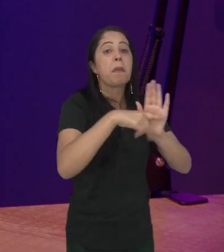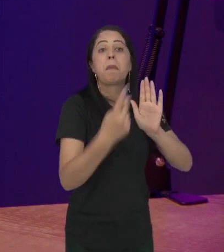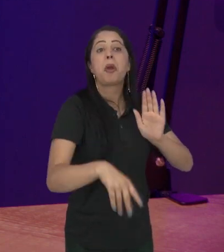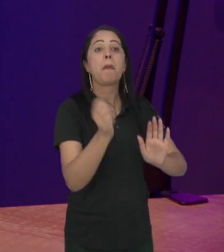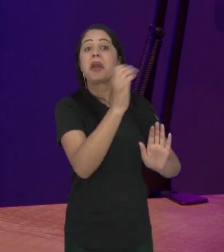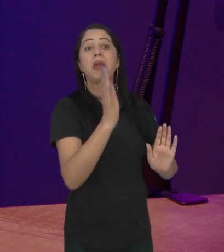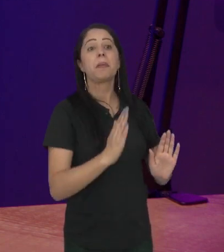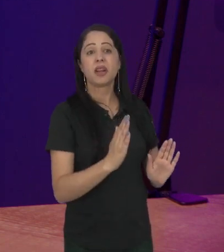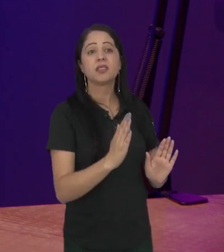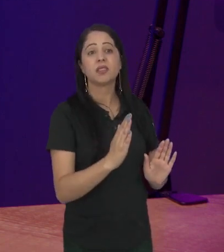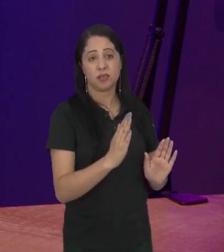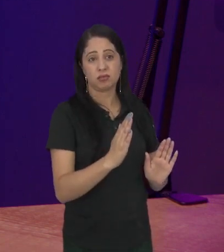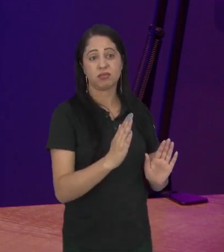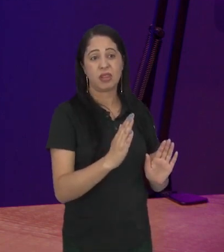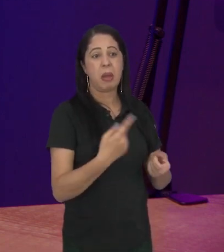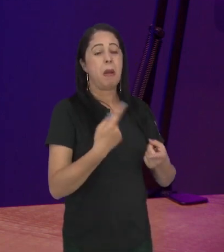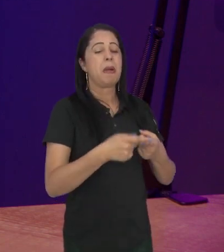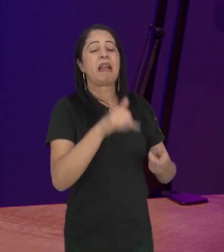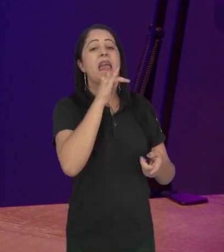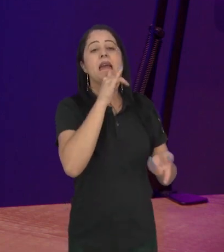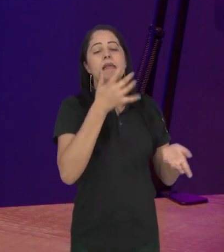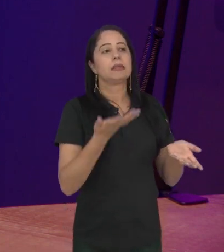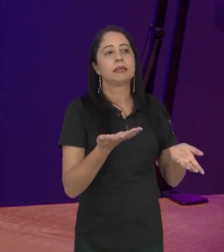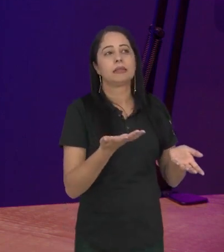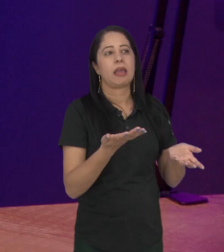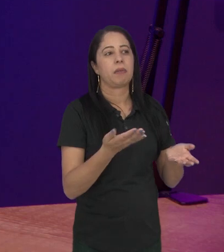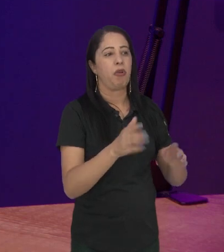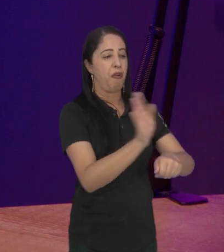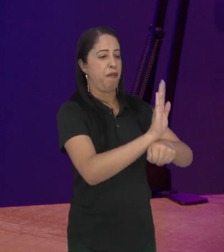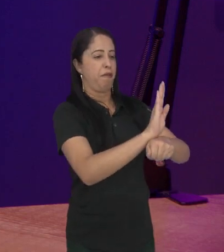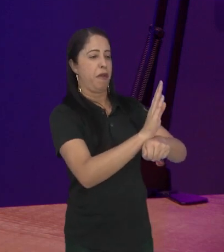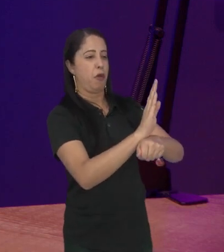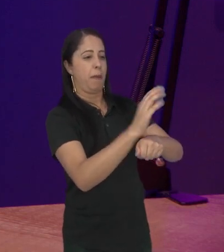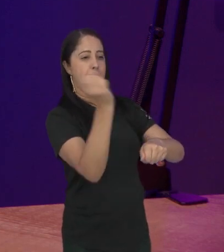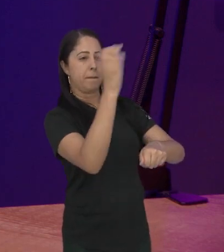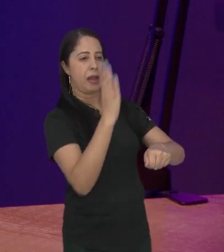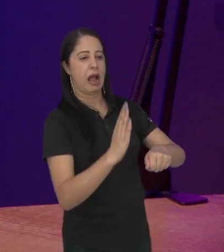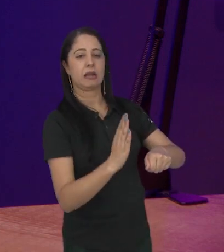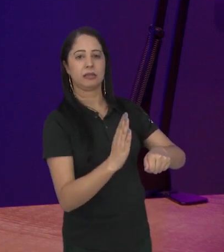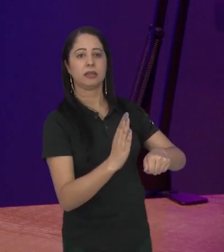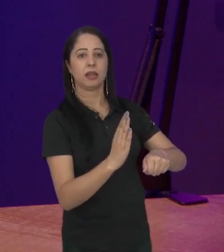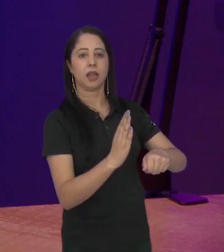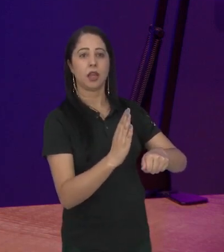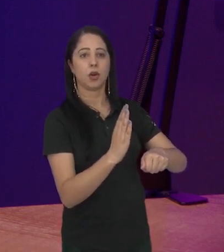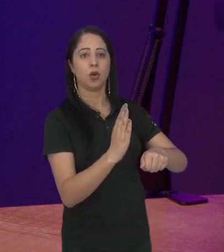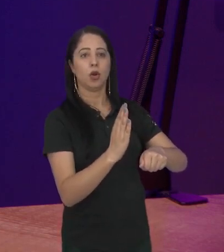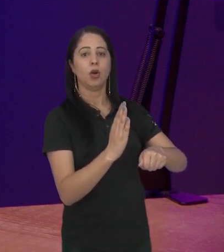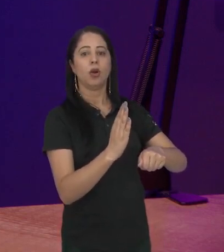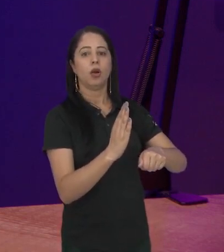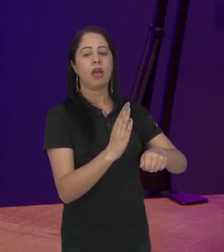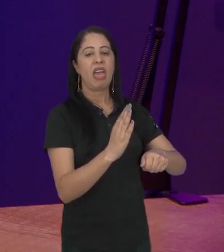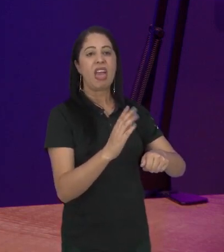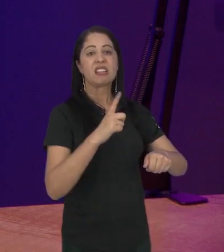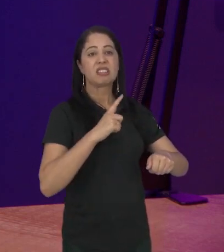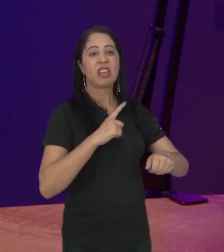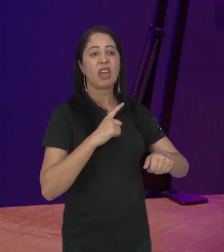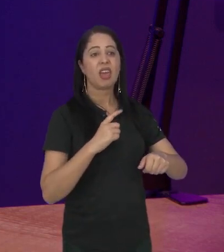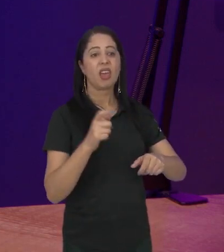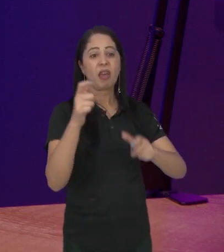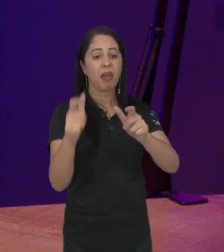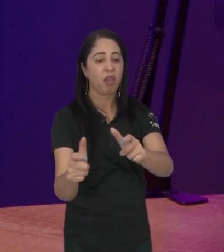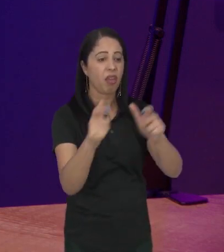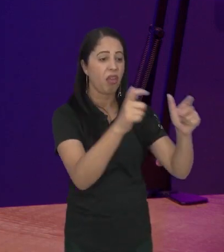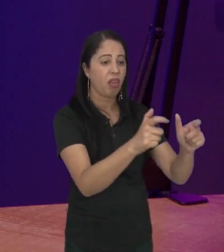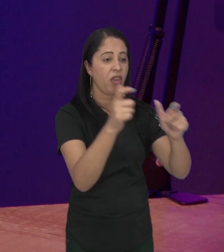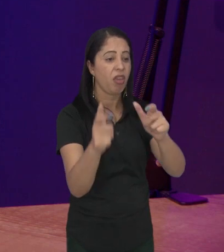nacionais. Não é tão fácil, assim, assistir filmes brasileiros. Muitas vezes eles entram em cartaz, né, em alguns